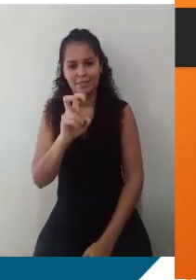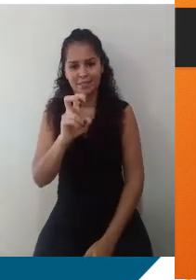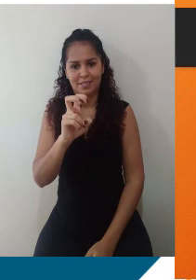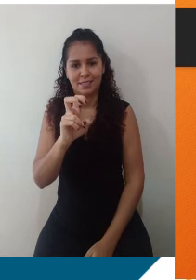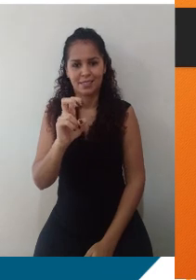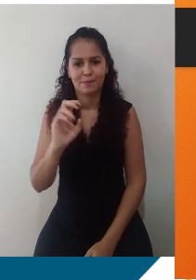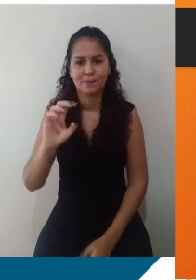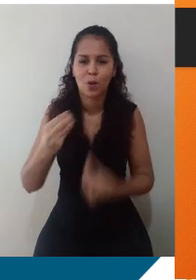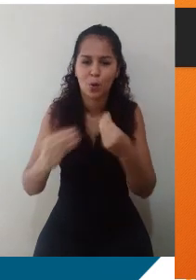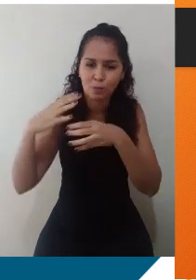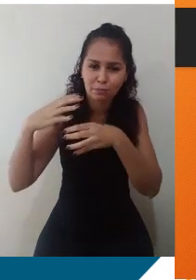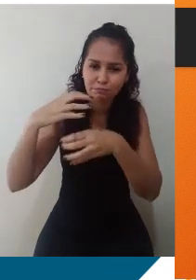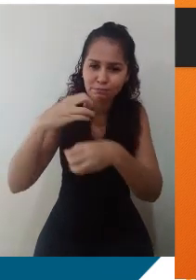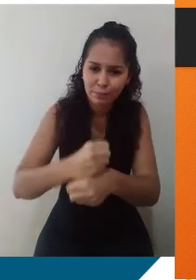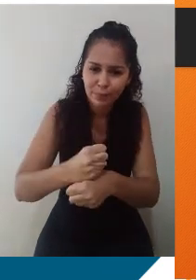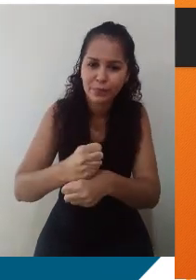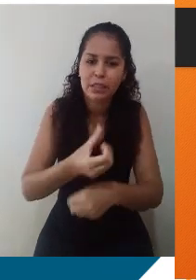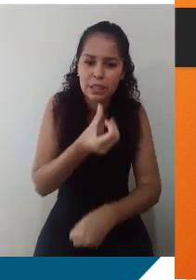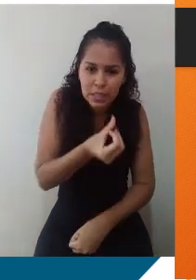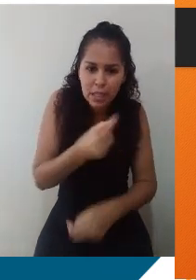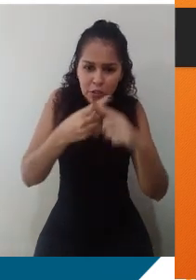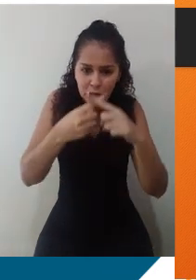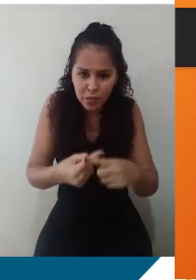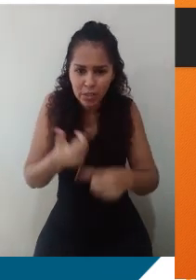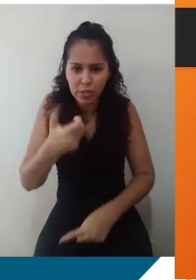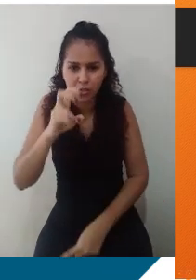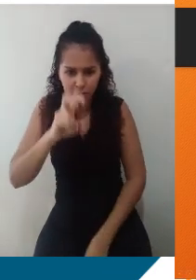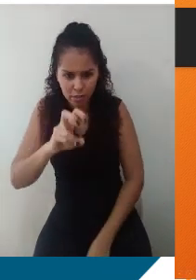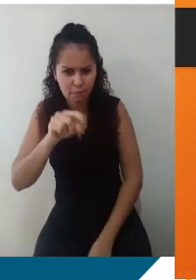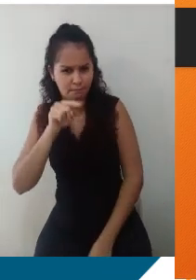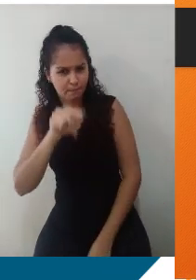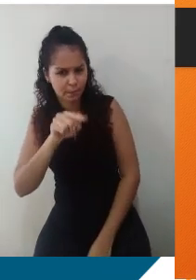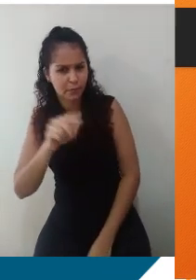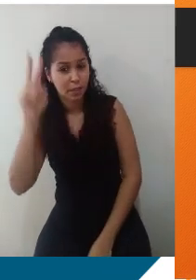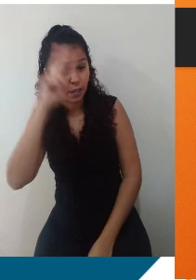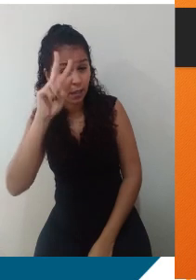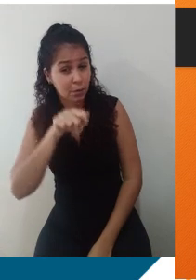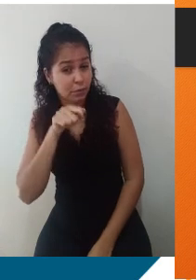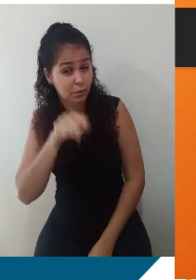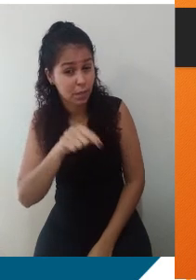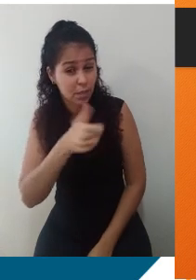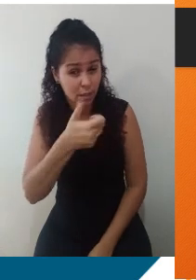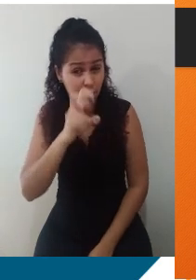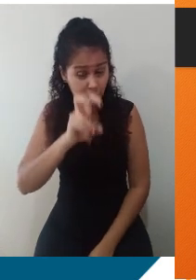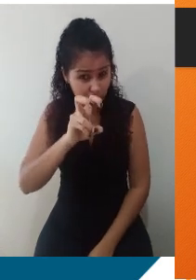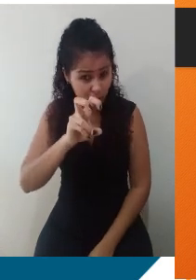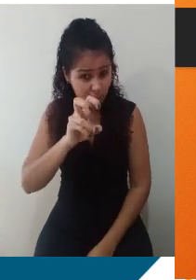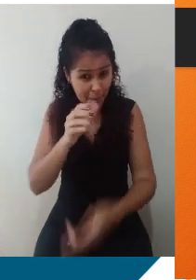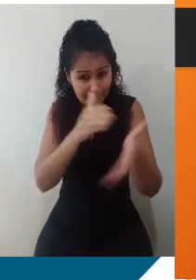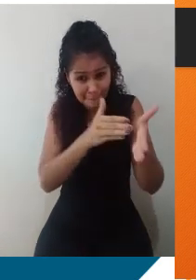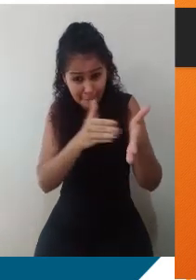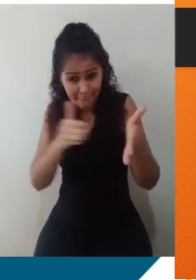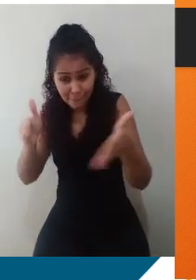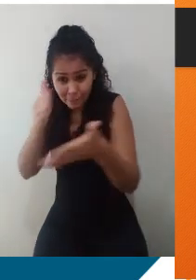uma maneira de calcular essa soma é fazer 6 vezes 15. Nesse ponto, eu devo lembrar a você que o 15, o nosso